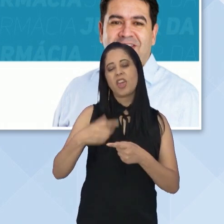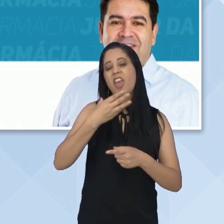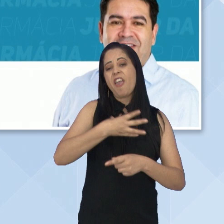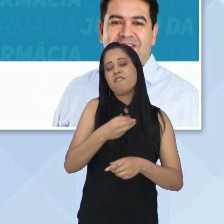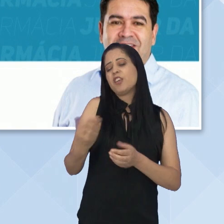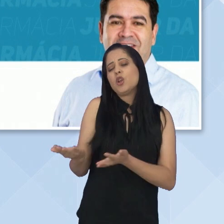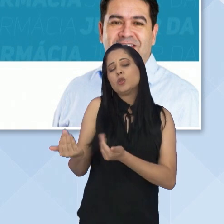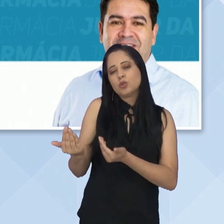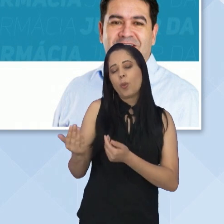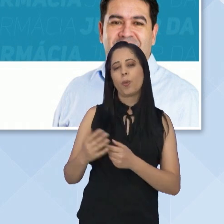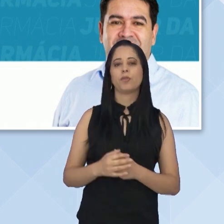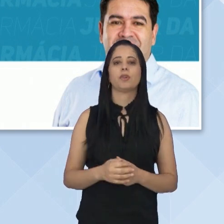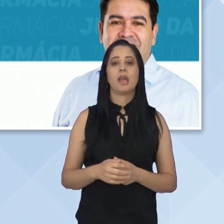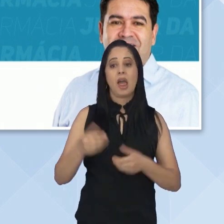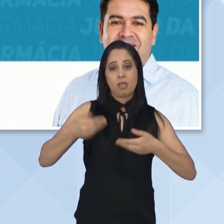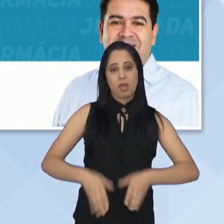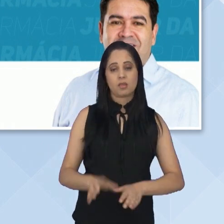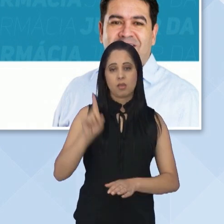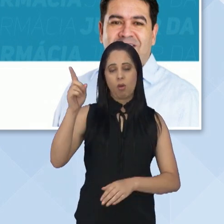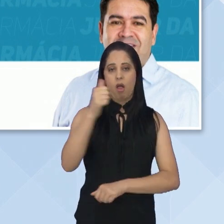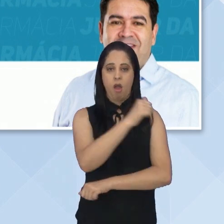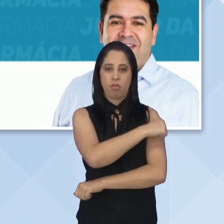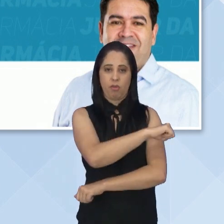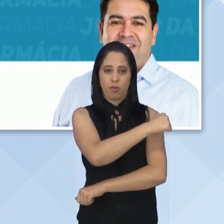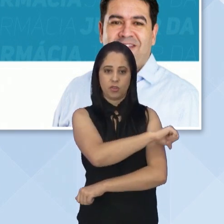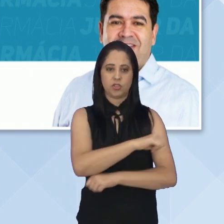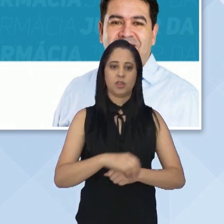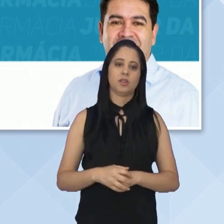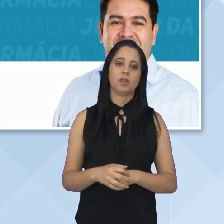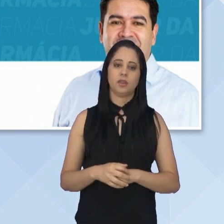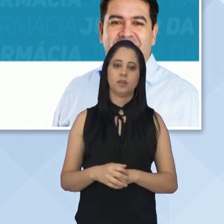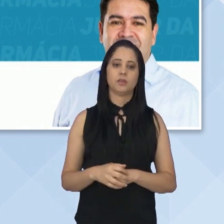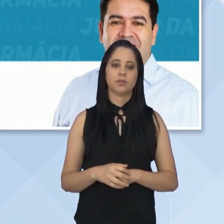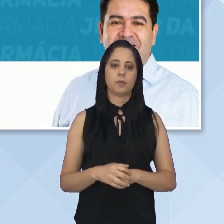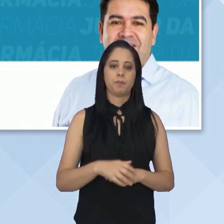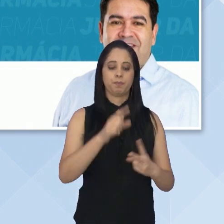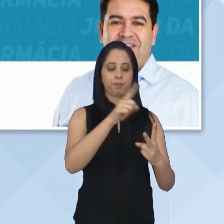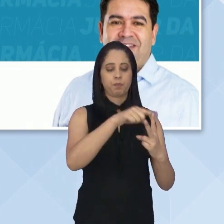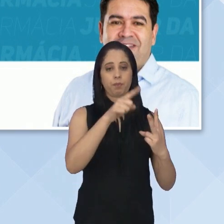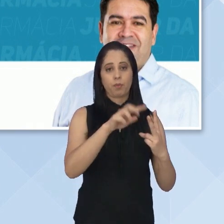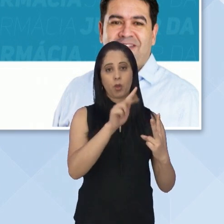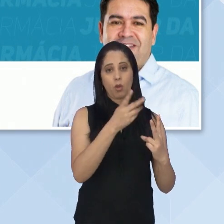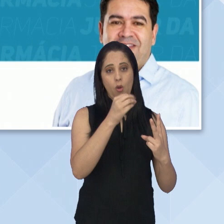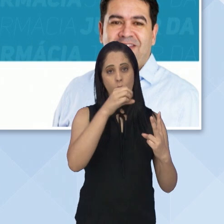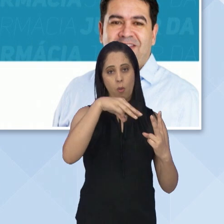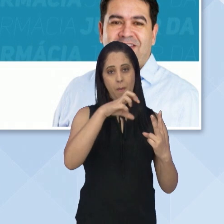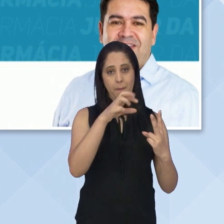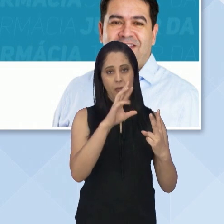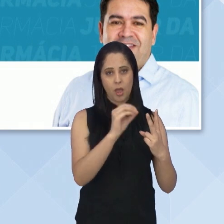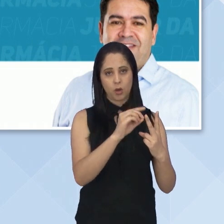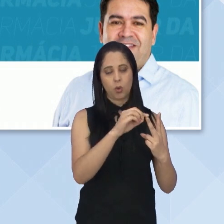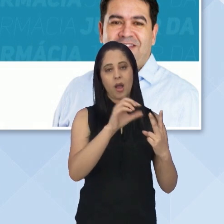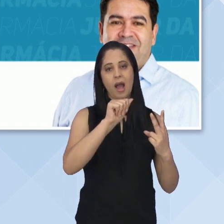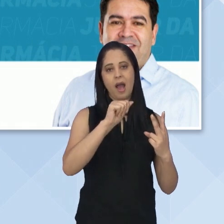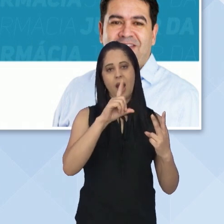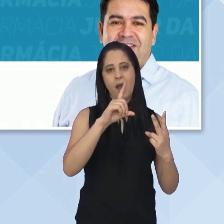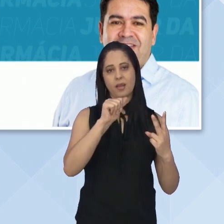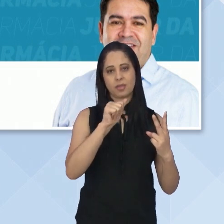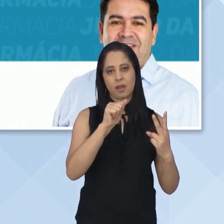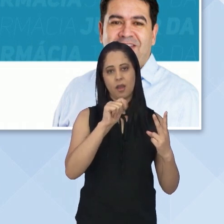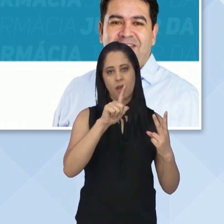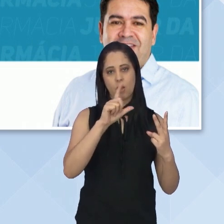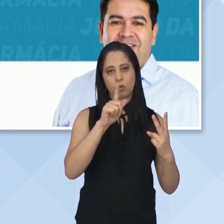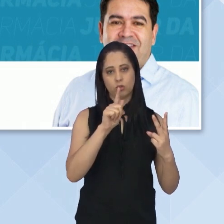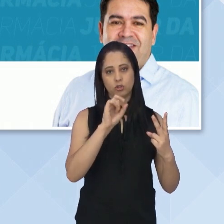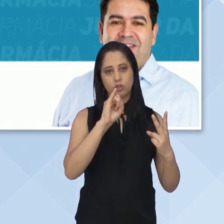1940, na cidade do Rio de Janeiro. Filho de Homero Alves de Moraes e Adalgisa Nunes de Moraes.